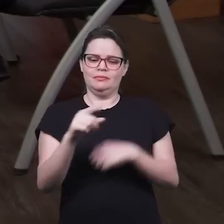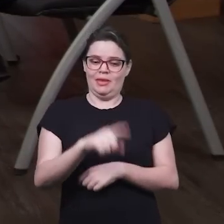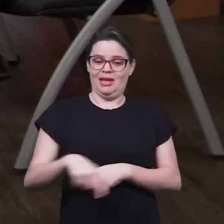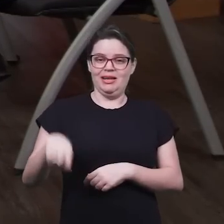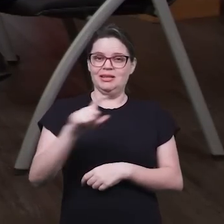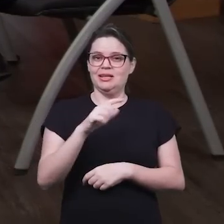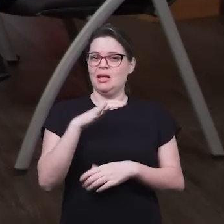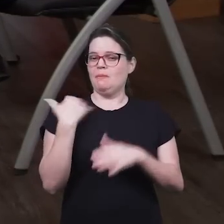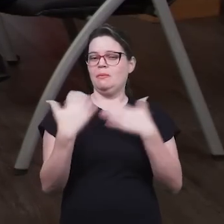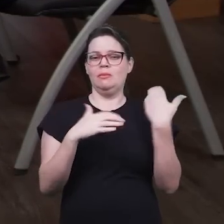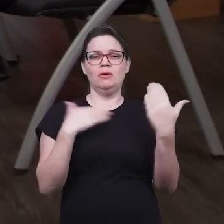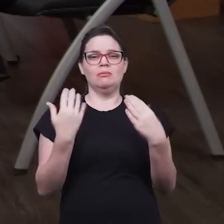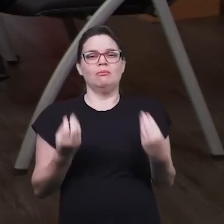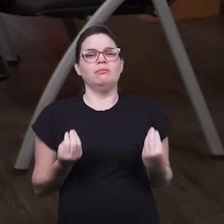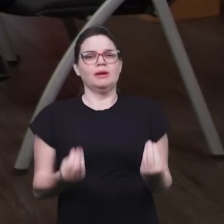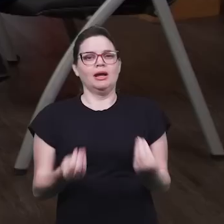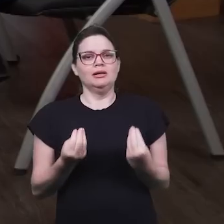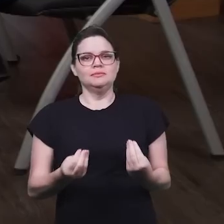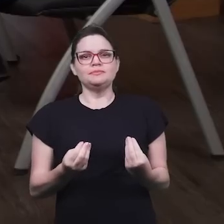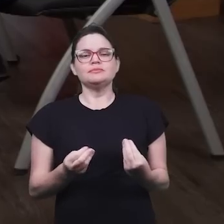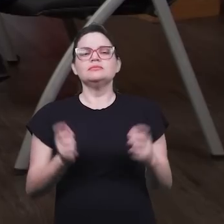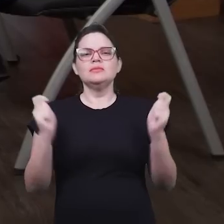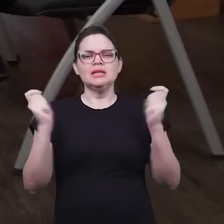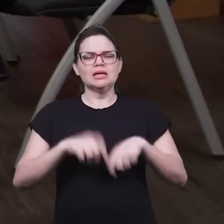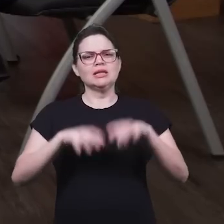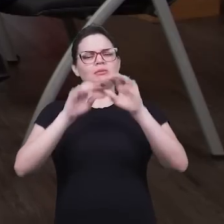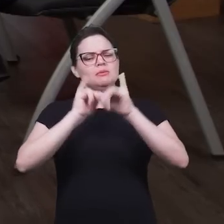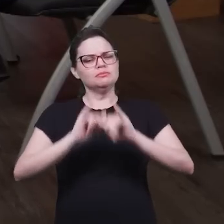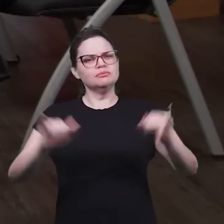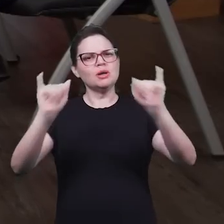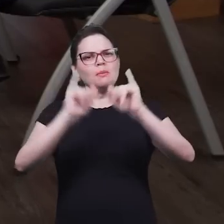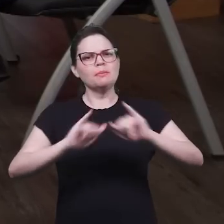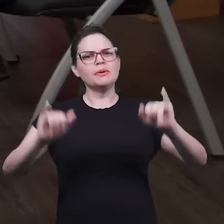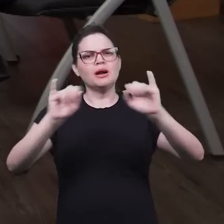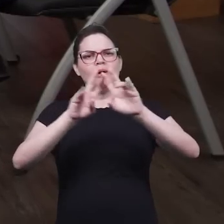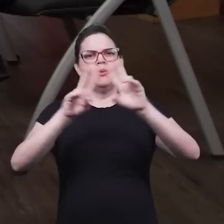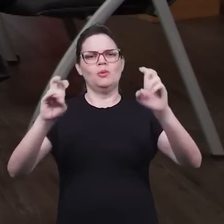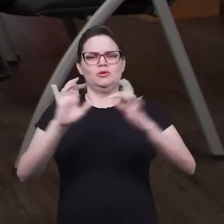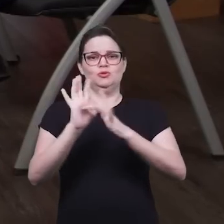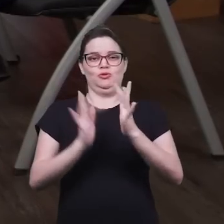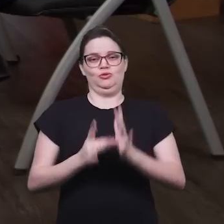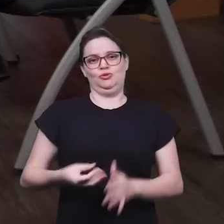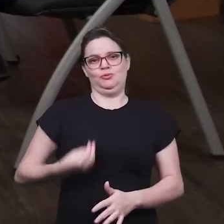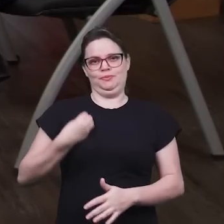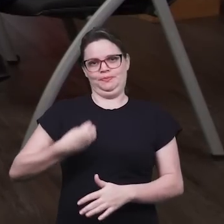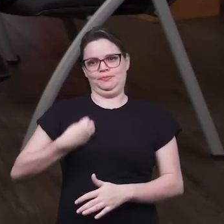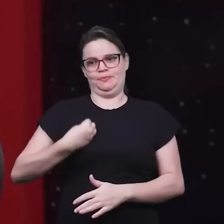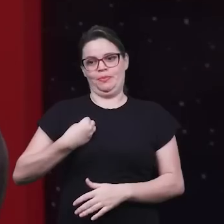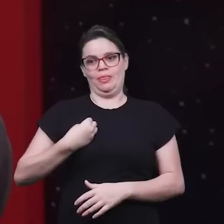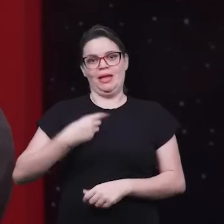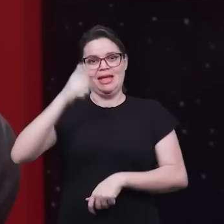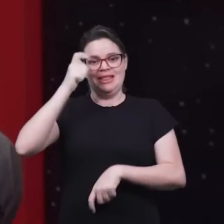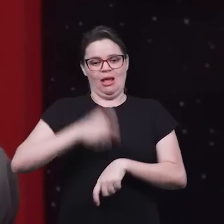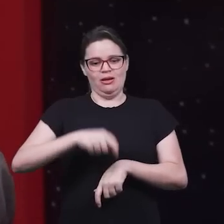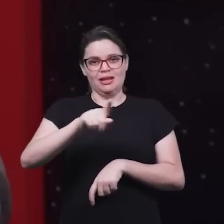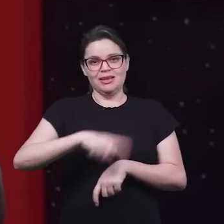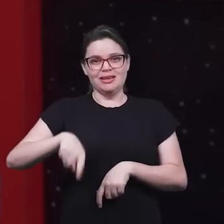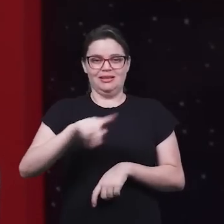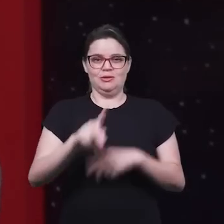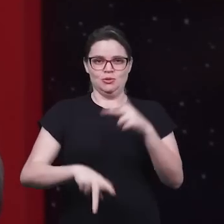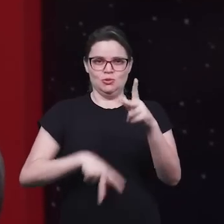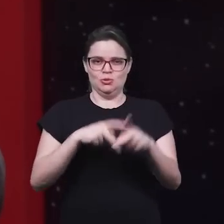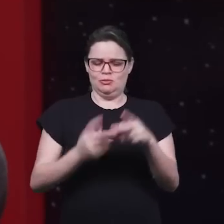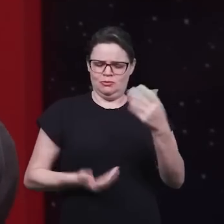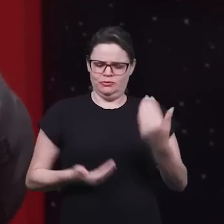eles morreram para que essa mensagem continuasse. Na morte deles, na morte destes